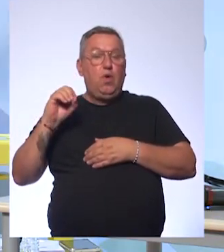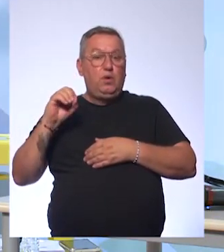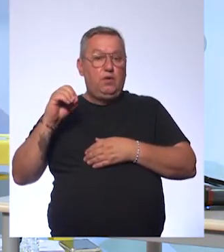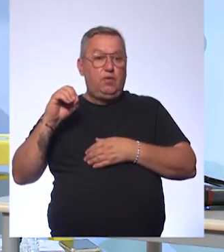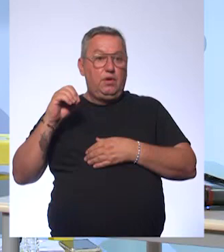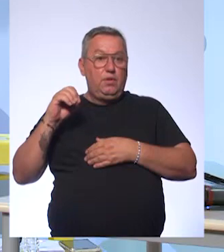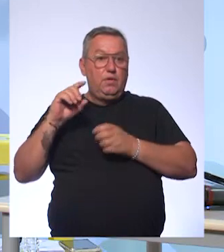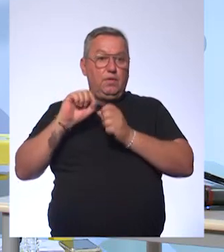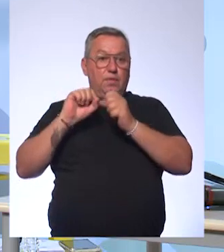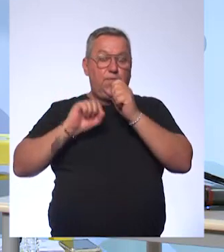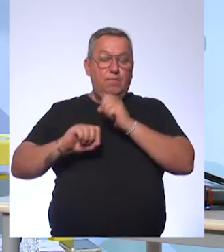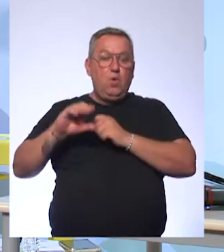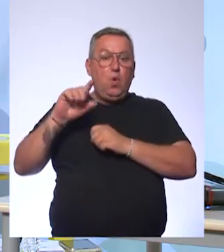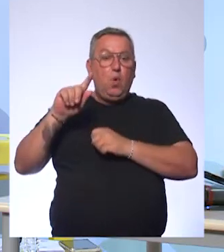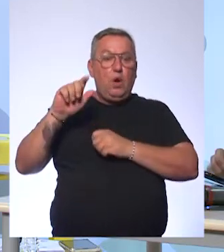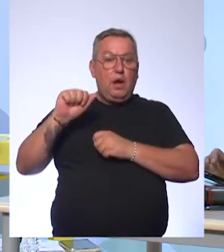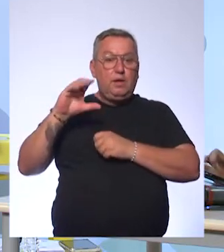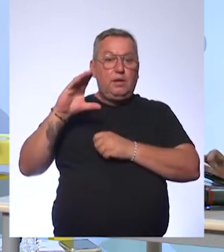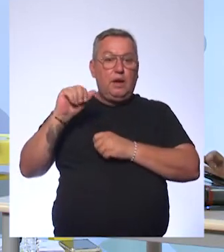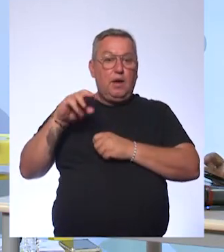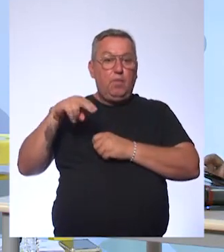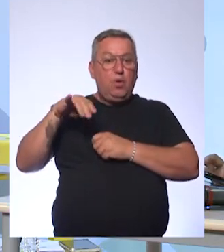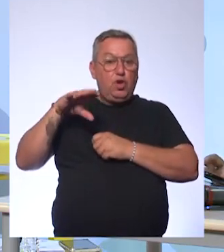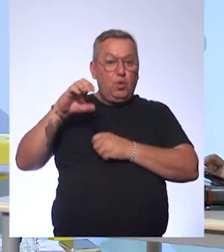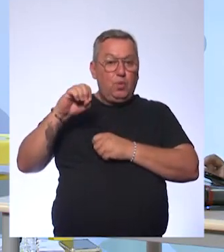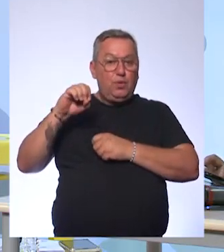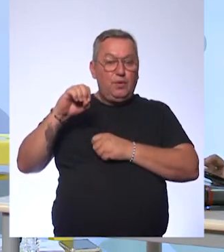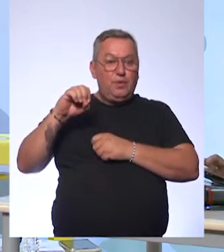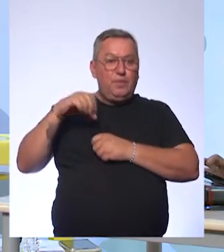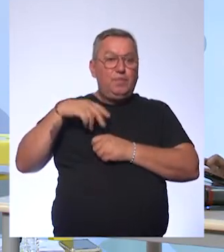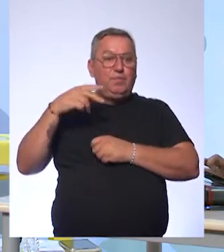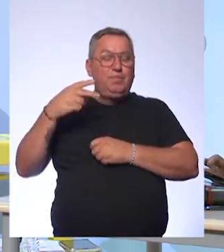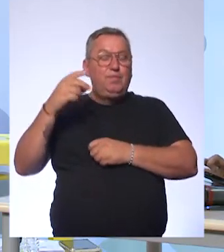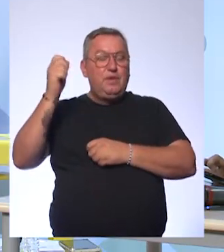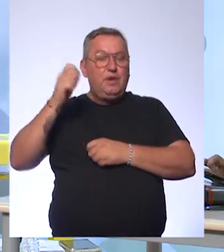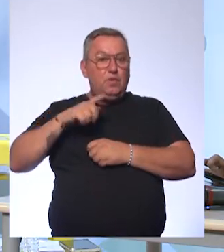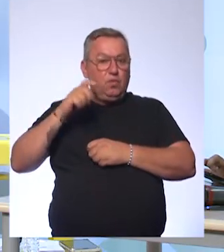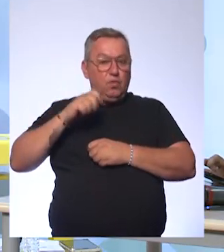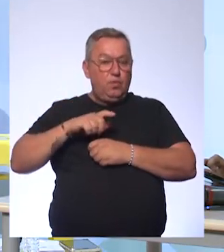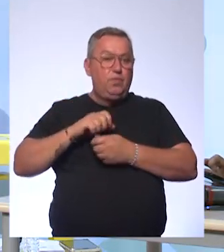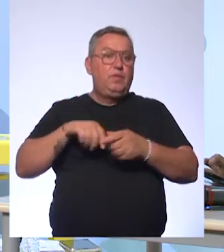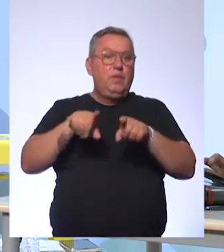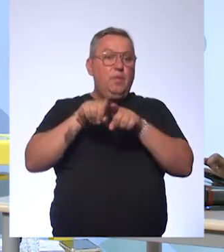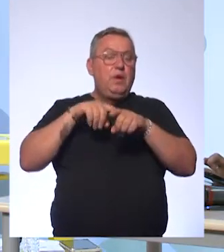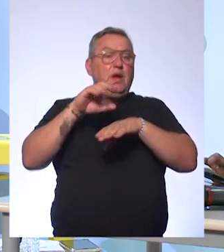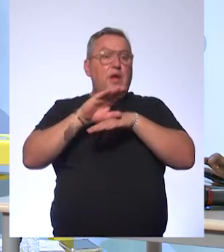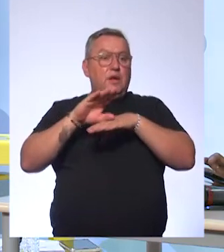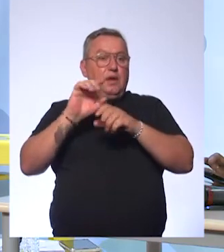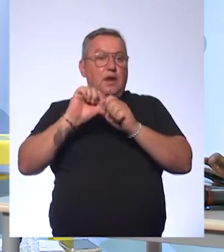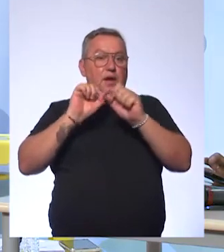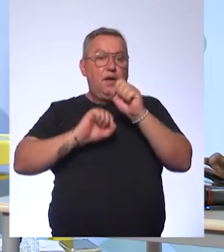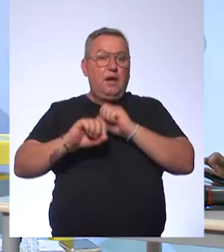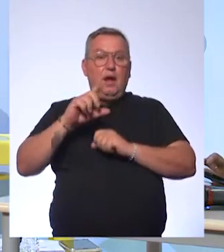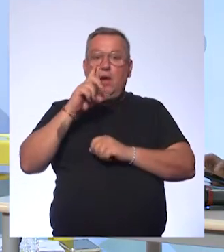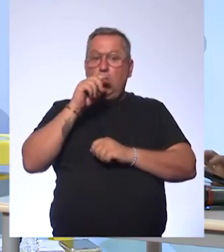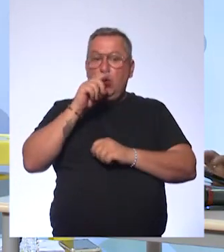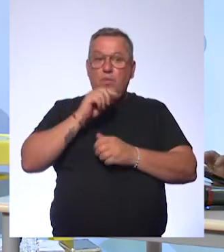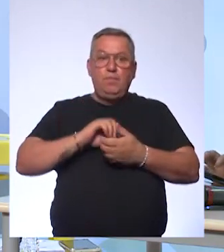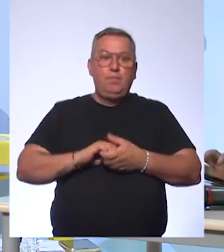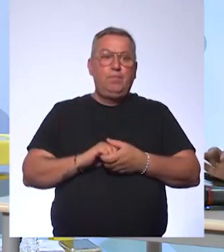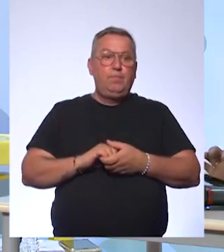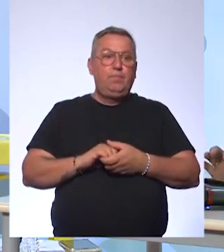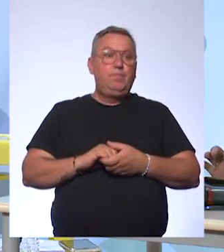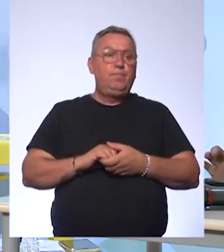forma o gás carbônico, e aqui 2 azuis e uma cinza que forma a molécula de água,